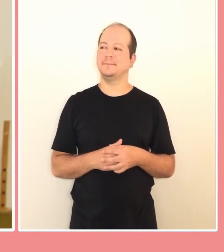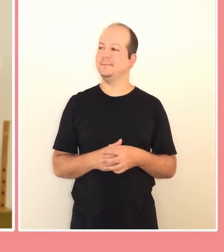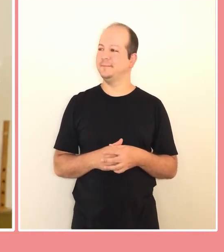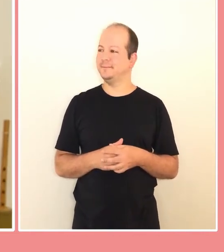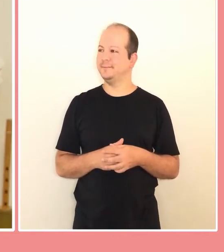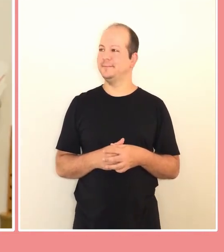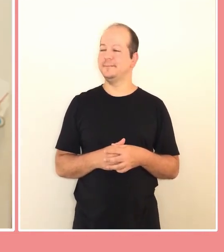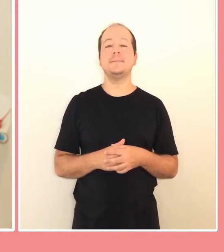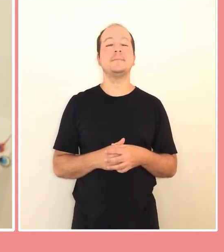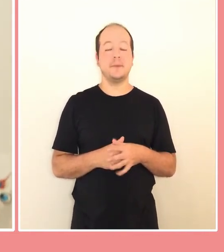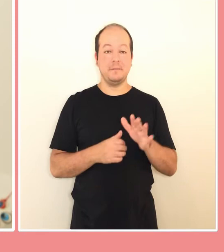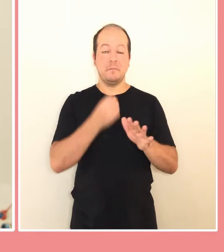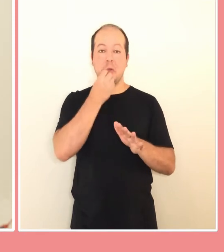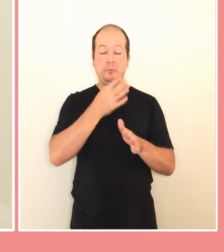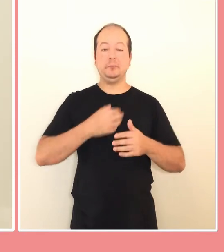Bom,